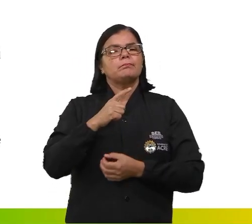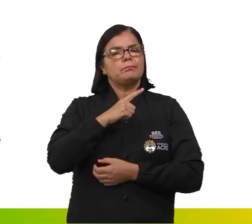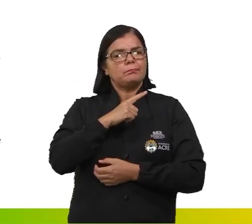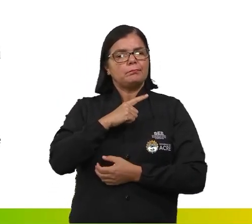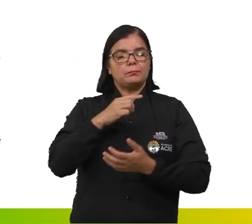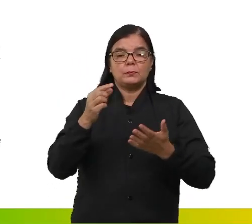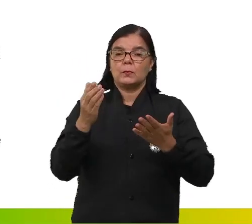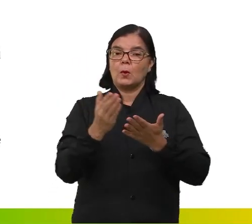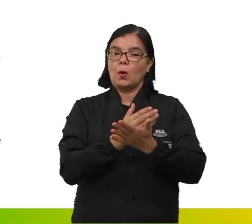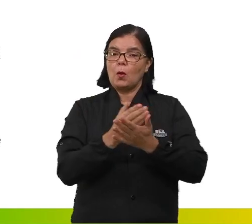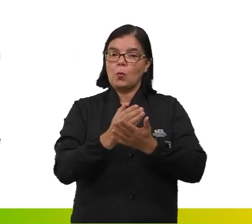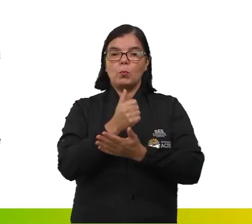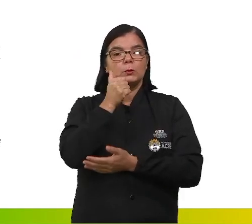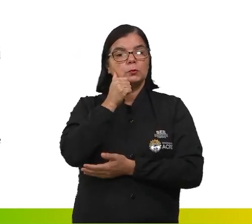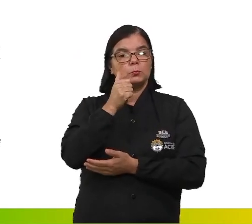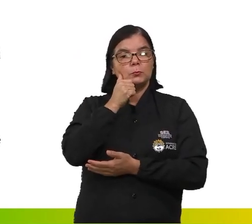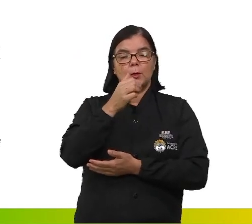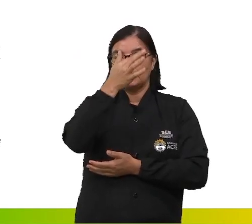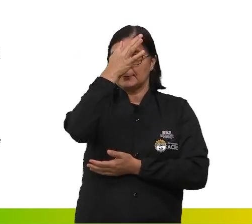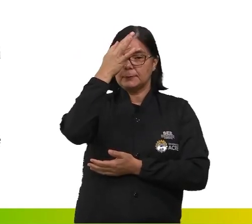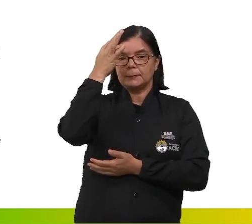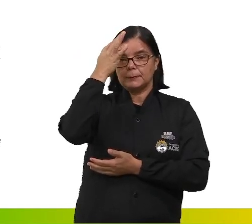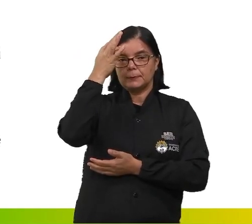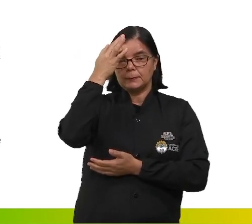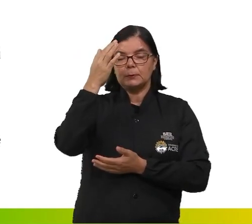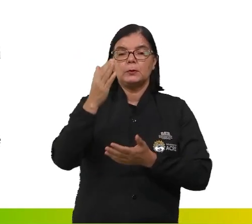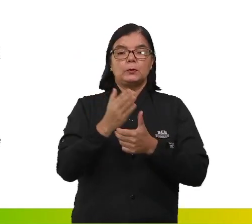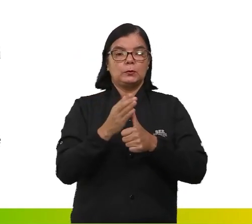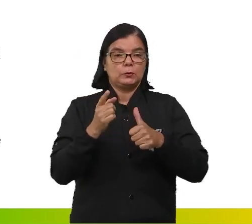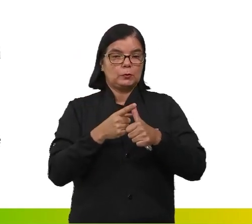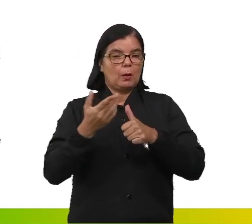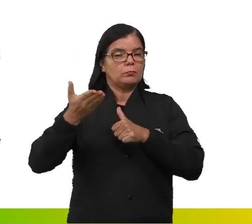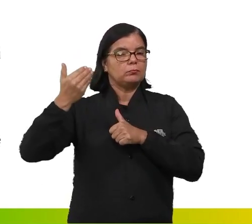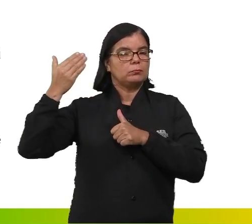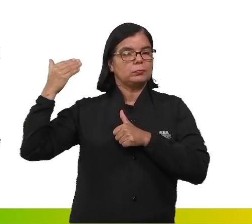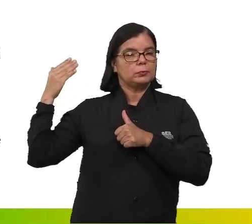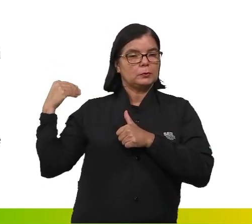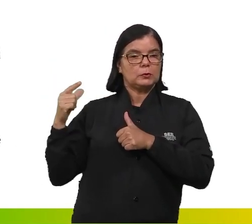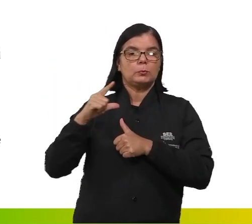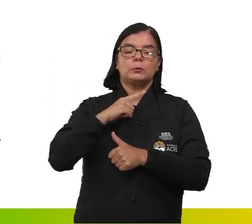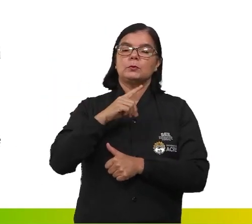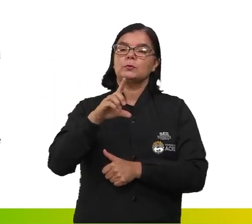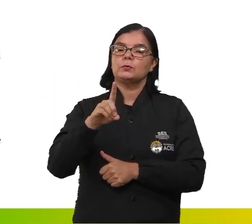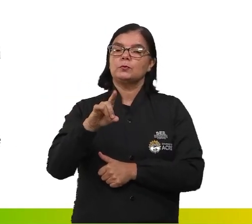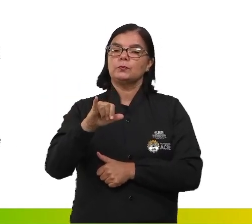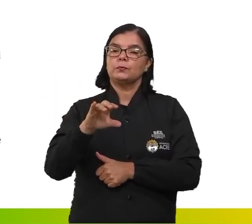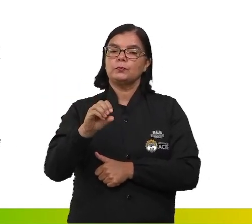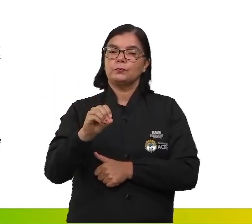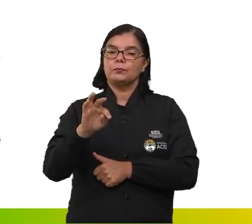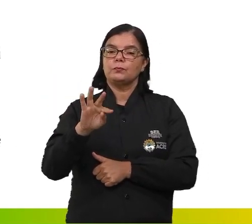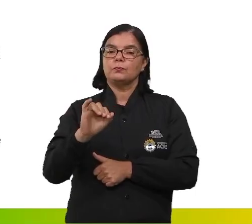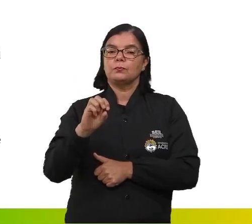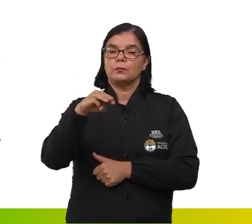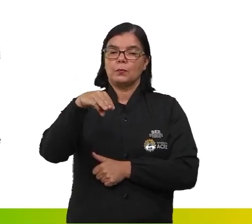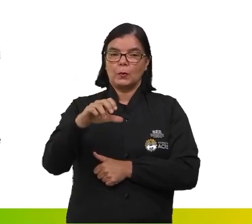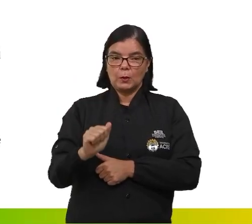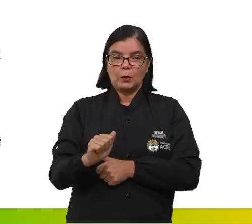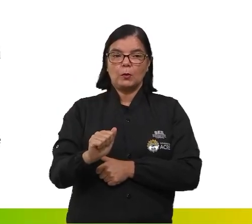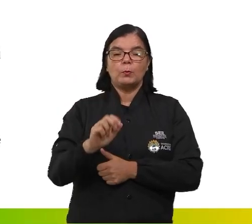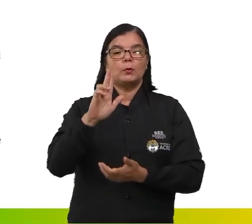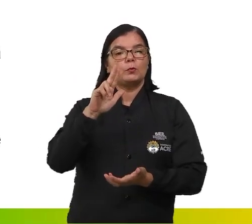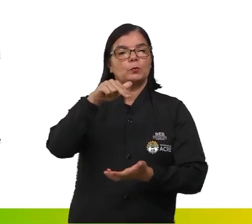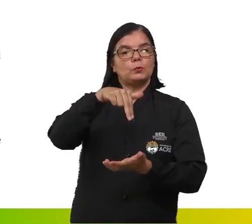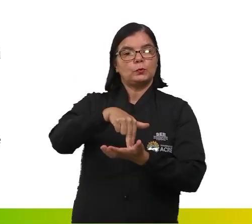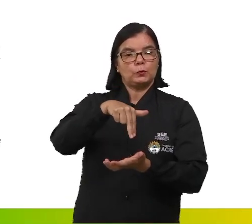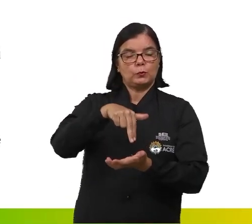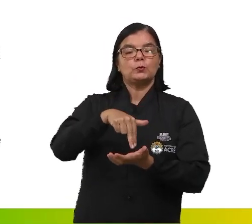aí algumas filósofas e vamos tratar primeiro de algumas da antiguidade. Então, Diotima de Mantinéa, personagem que está